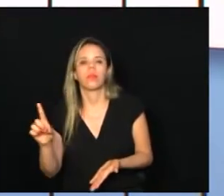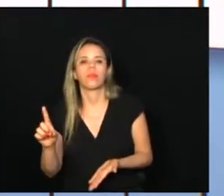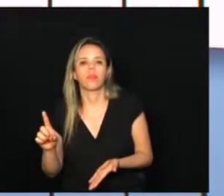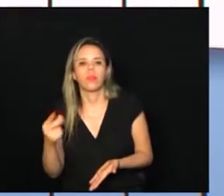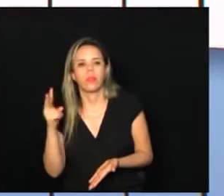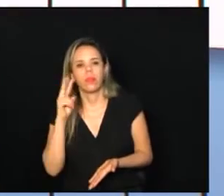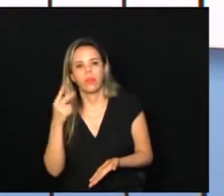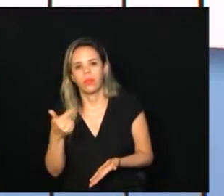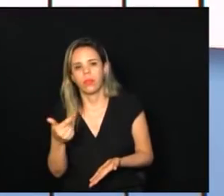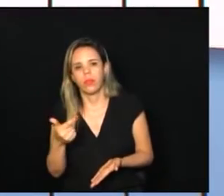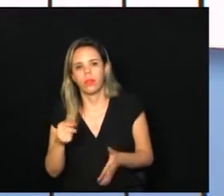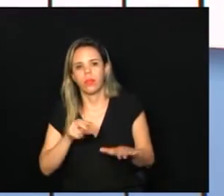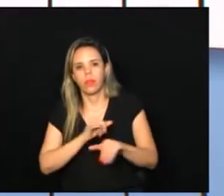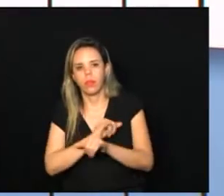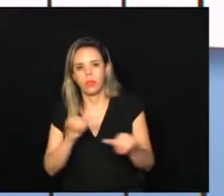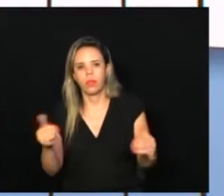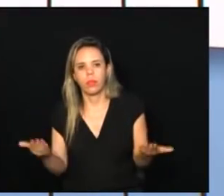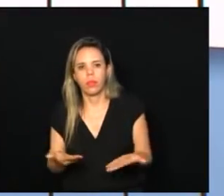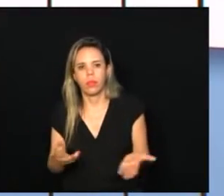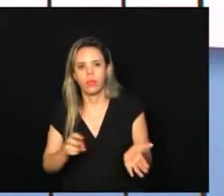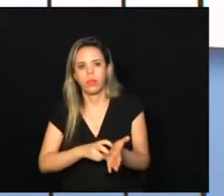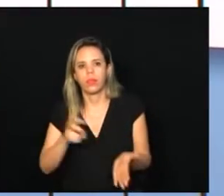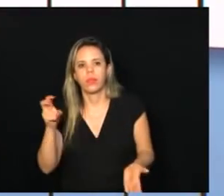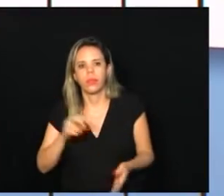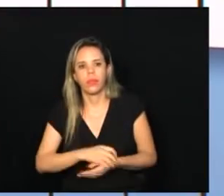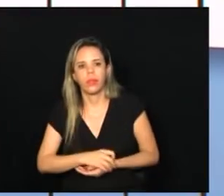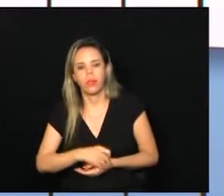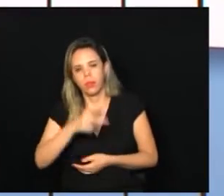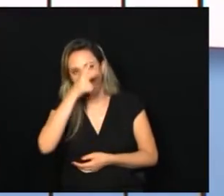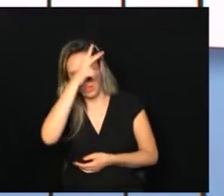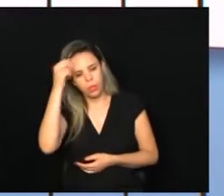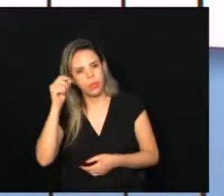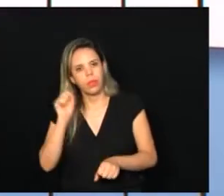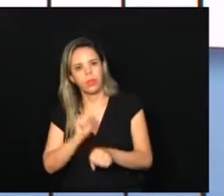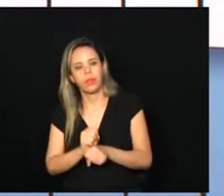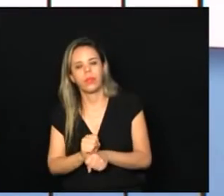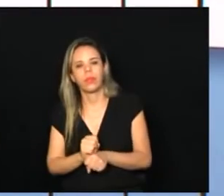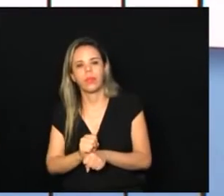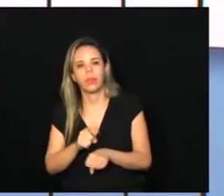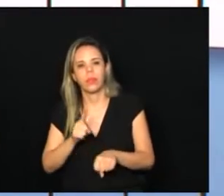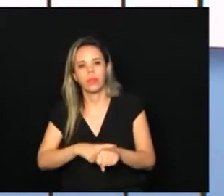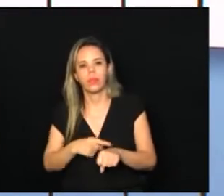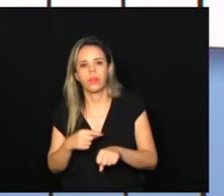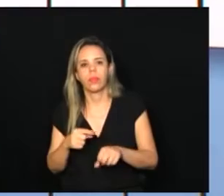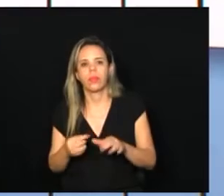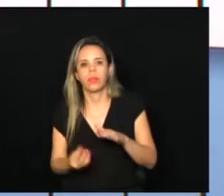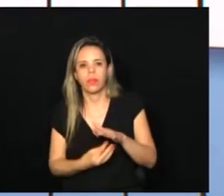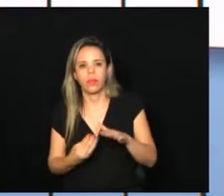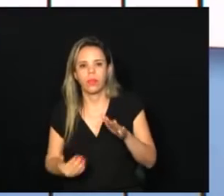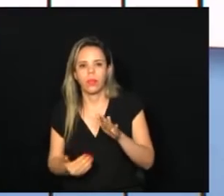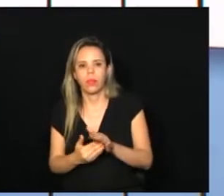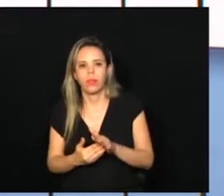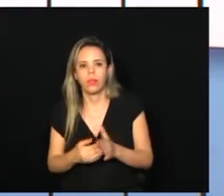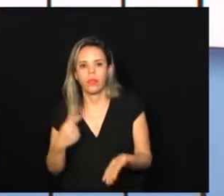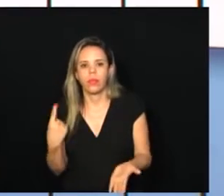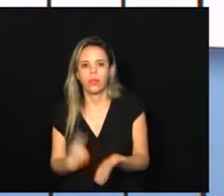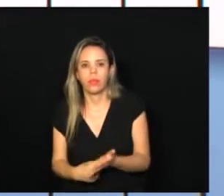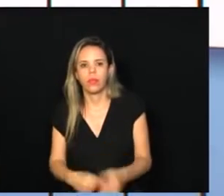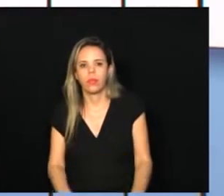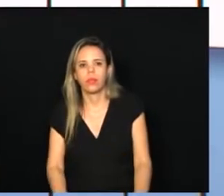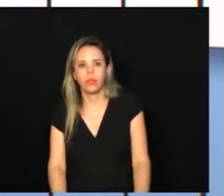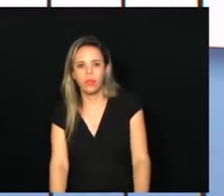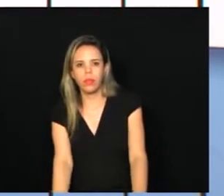Uma segunda informação é que hoje de manhã a Prefeitura suspendeu temporariamente os